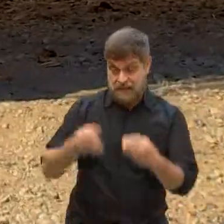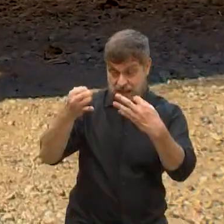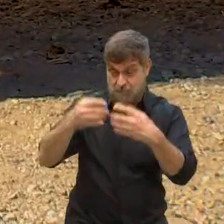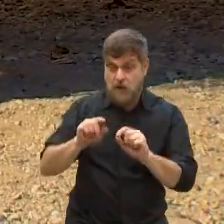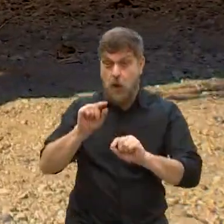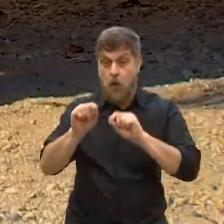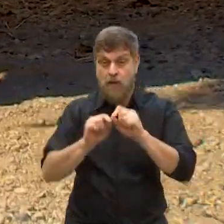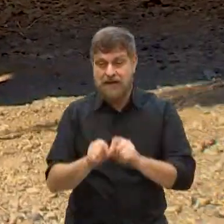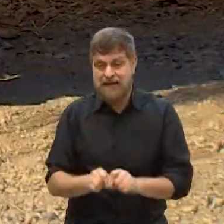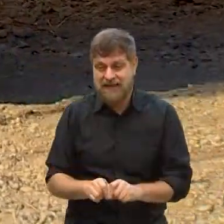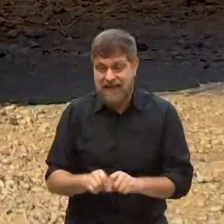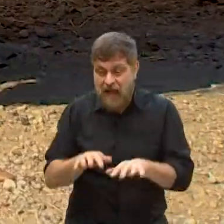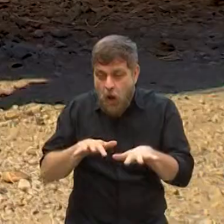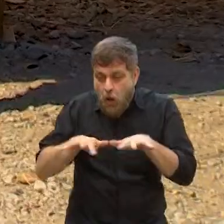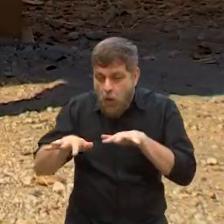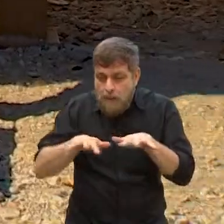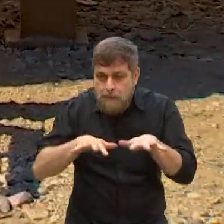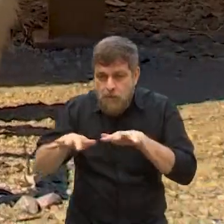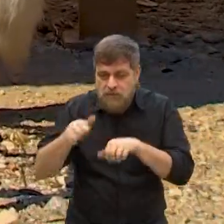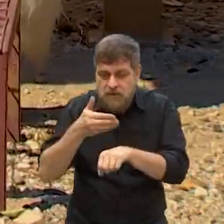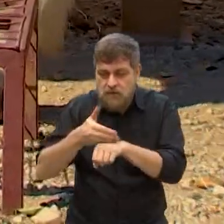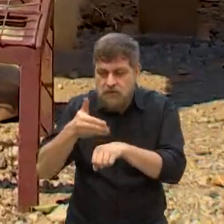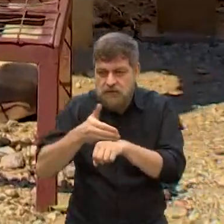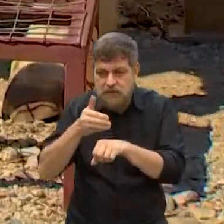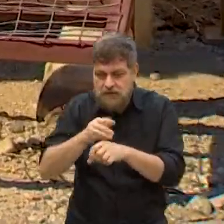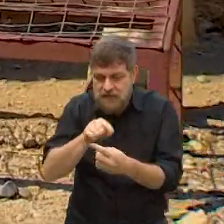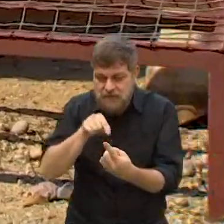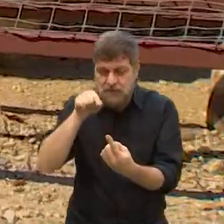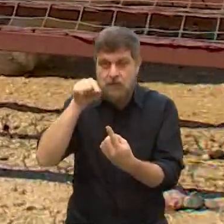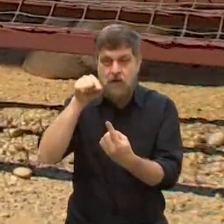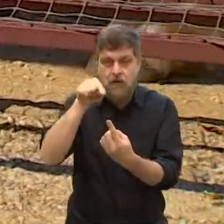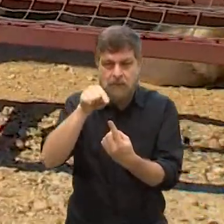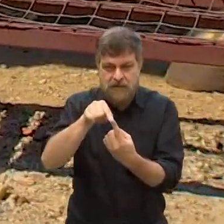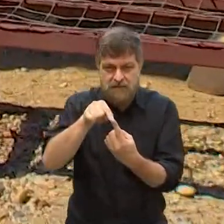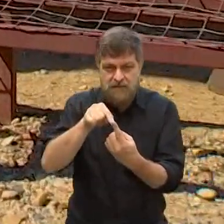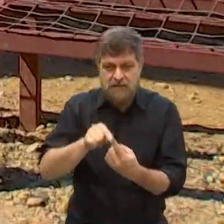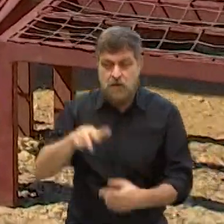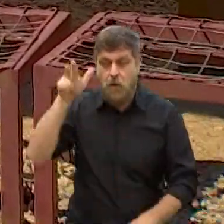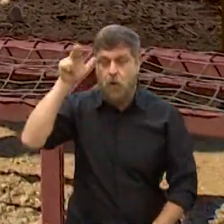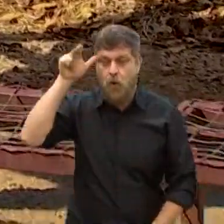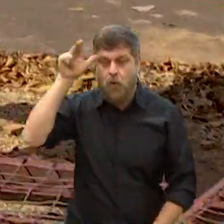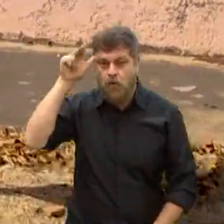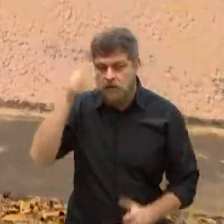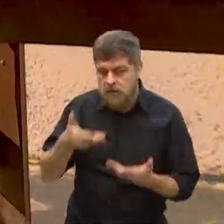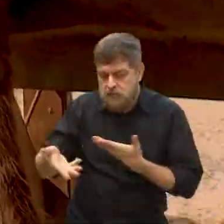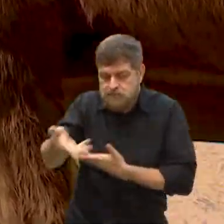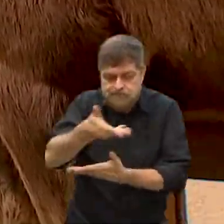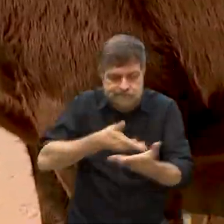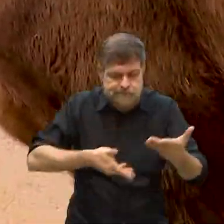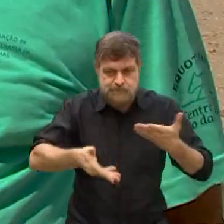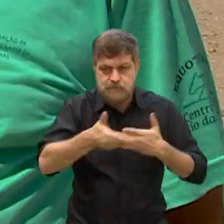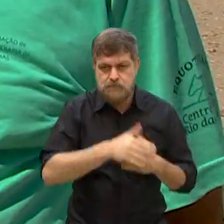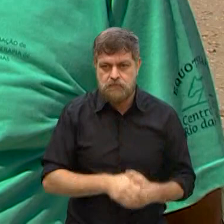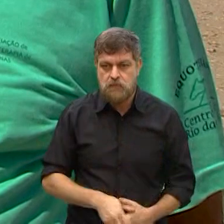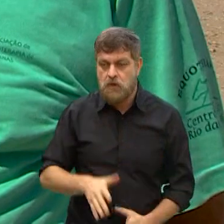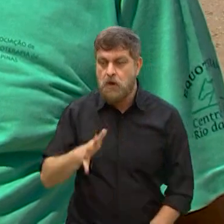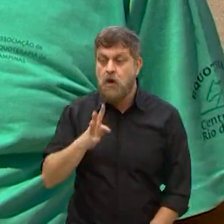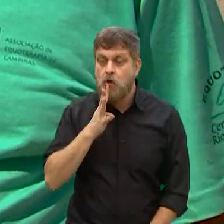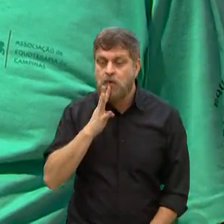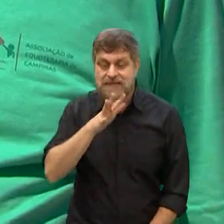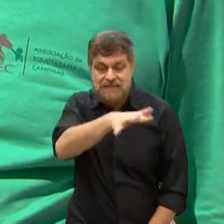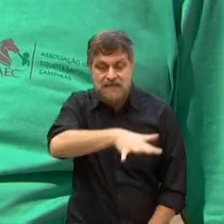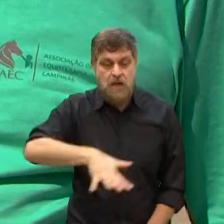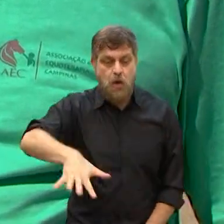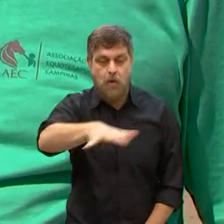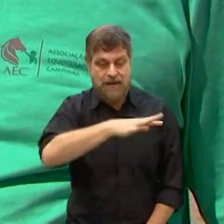Ele diz que cada movimento neste treinamento tem o objetivo de socializar o animal. Ali para ele